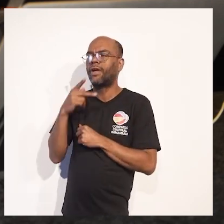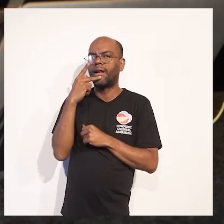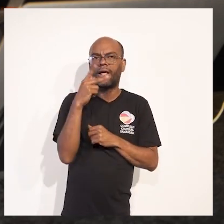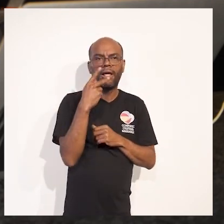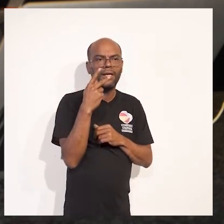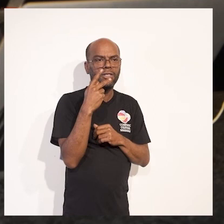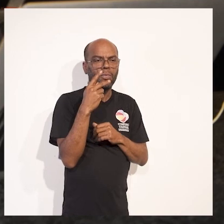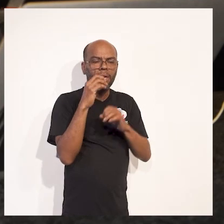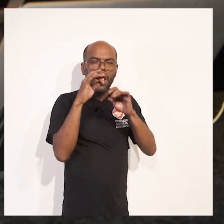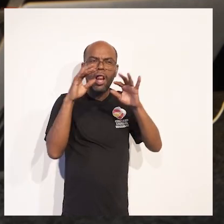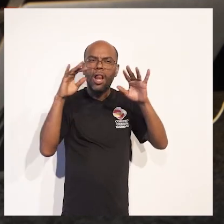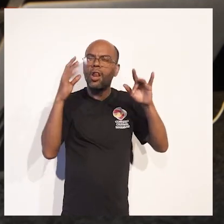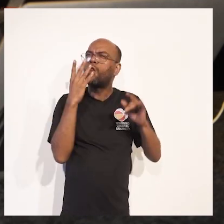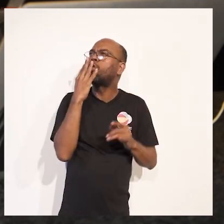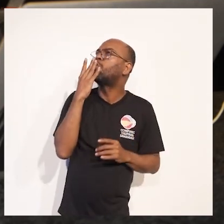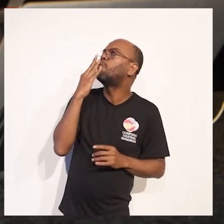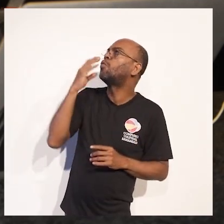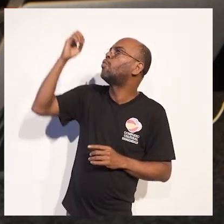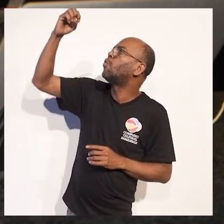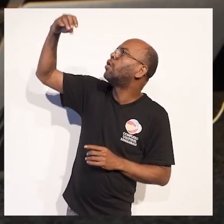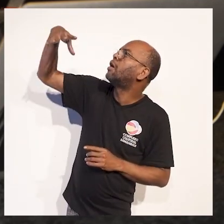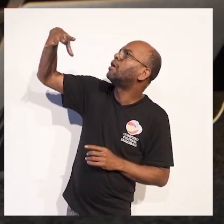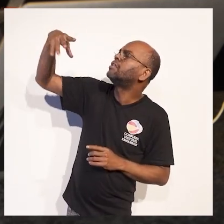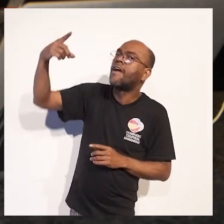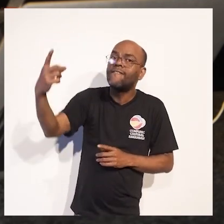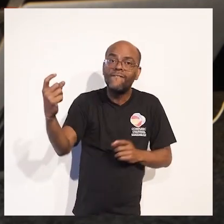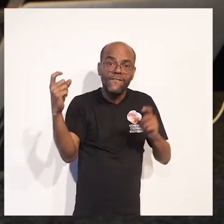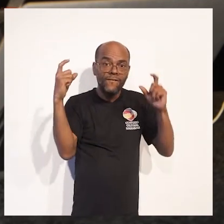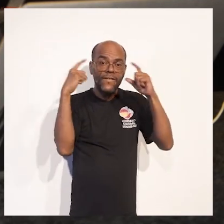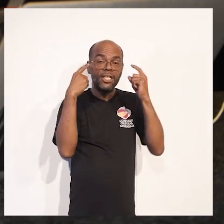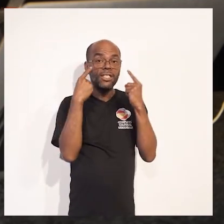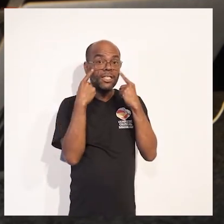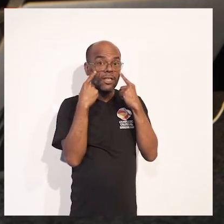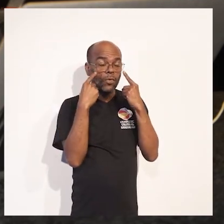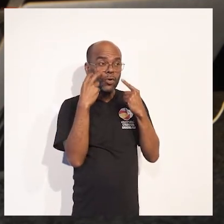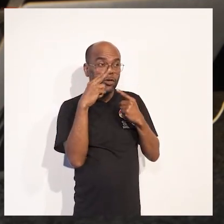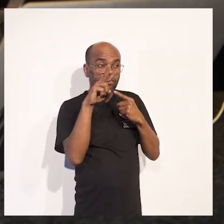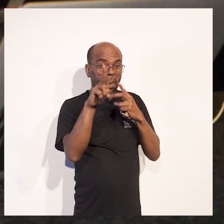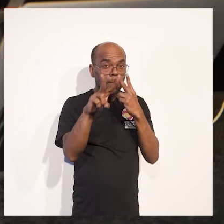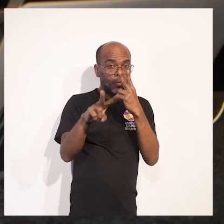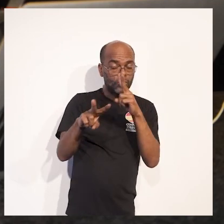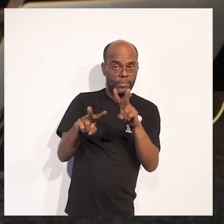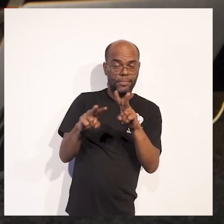o espectro da luz visível, todas as cores de luz visível que nós enxergamos.